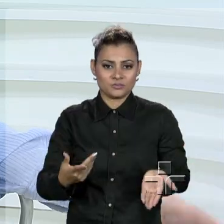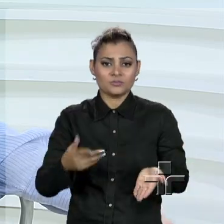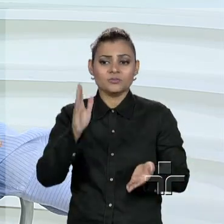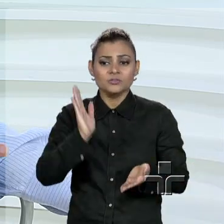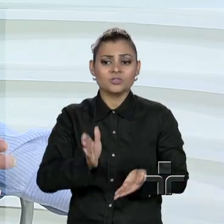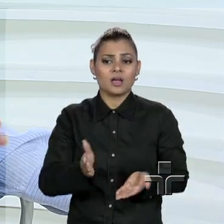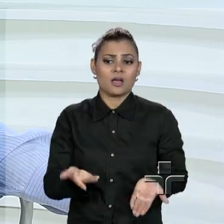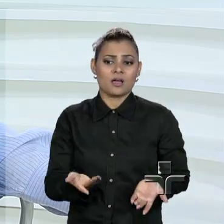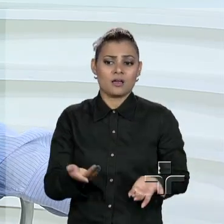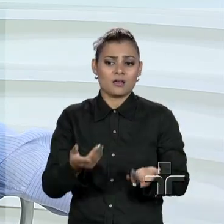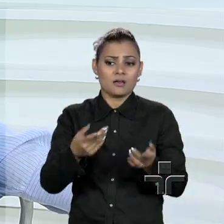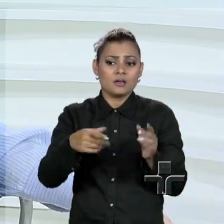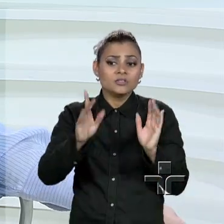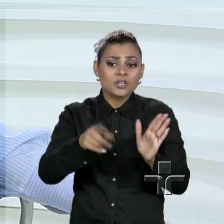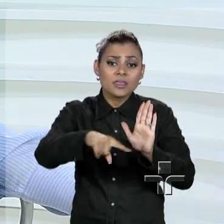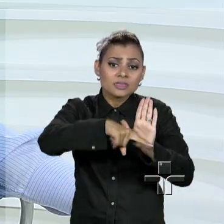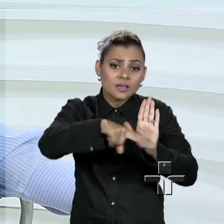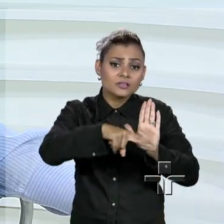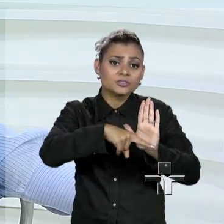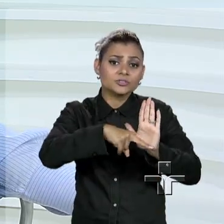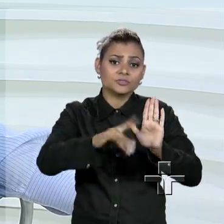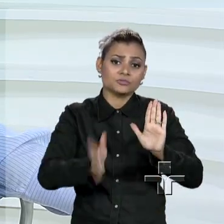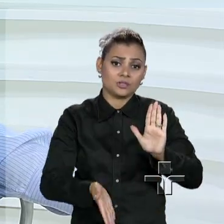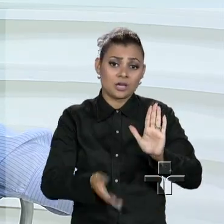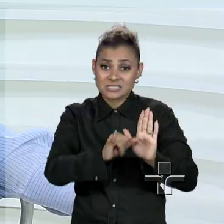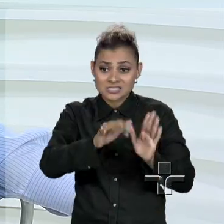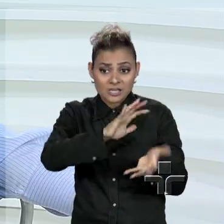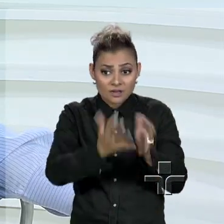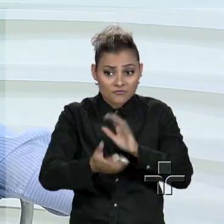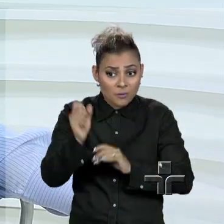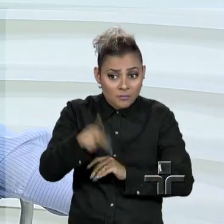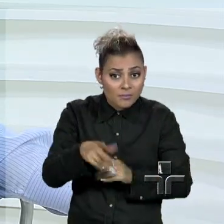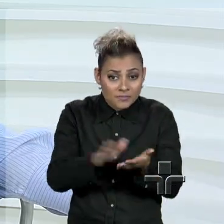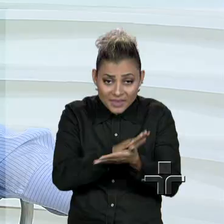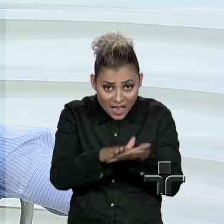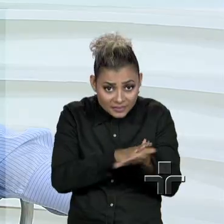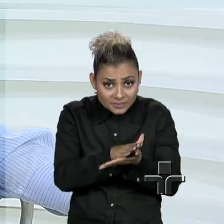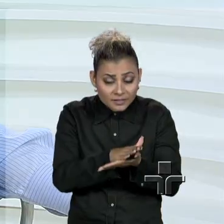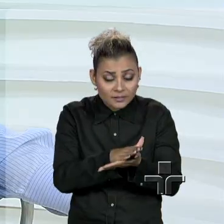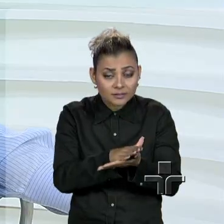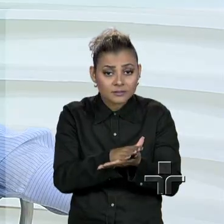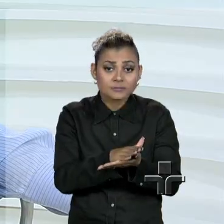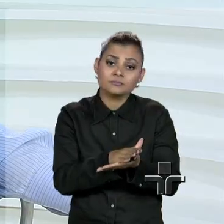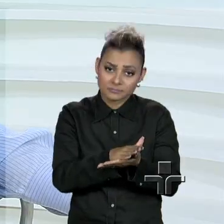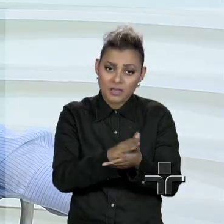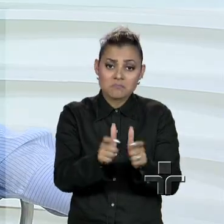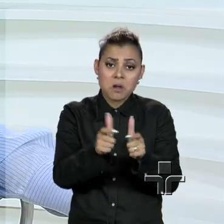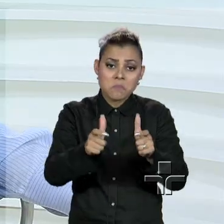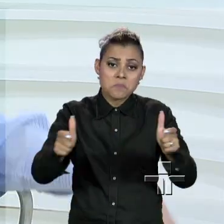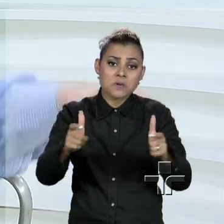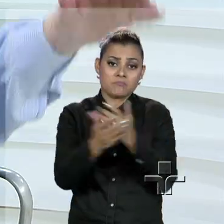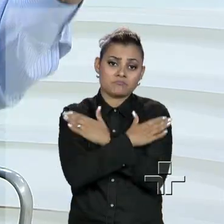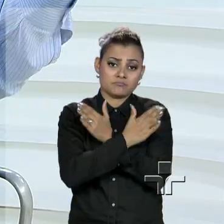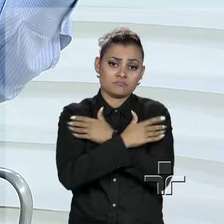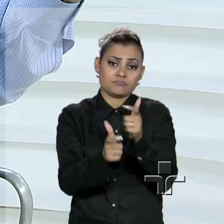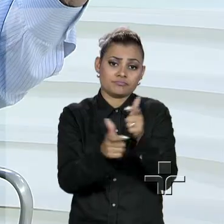77. E se você não fizer a reforma da Previdência, ela vai continuar se expandindo. E com o teto que está